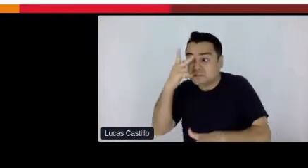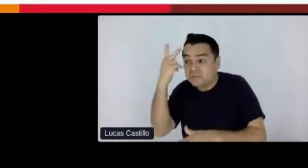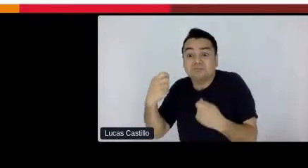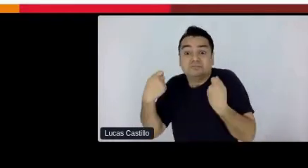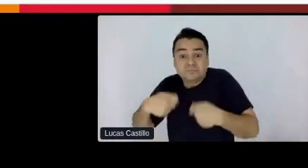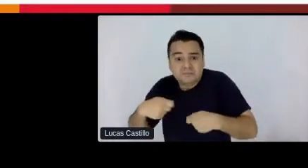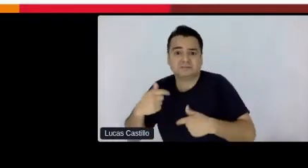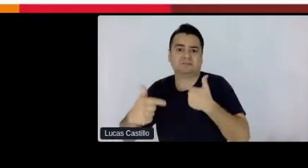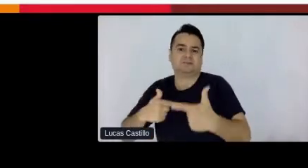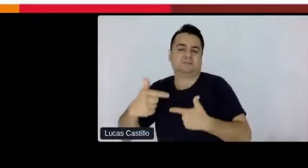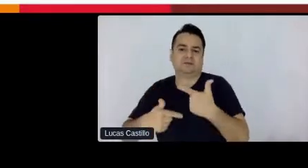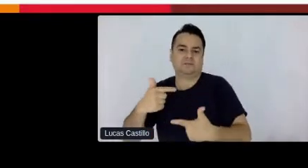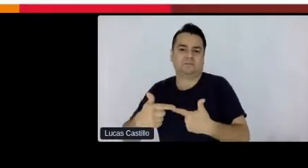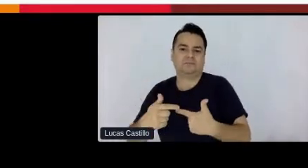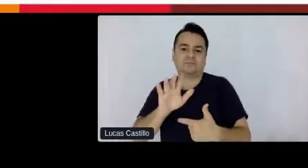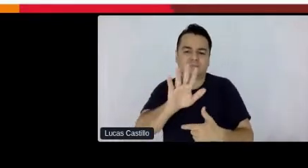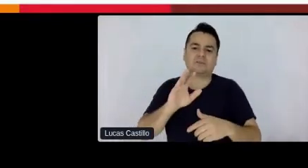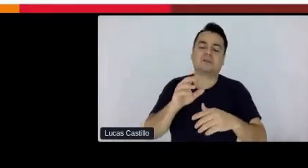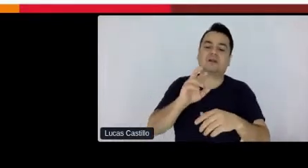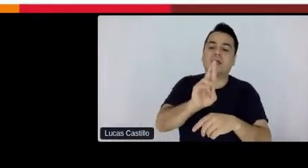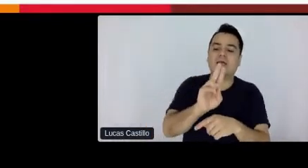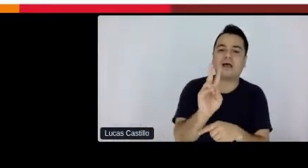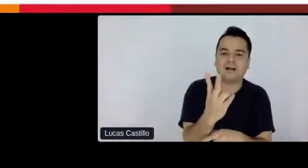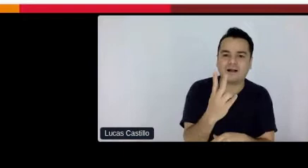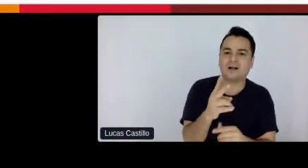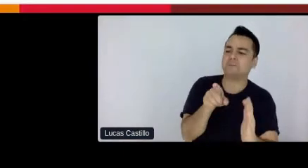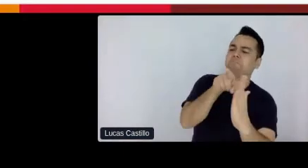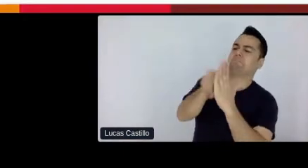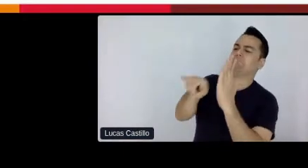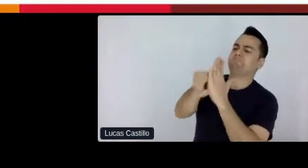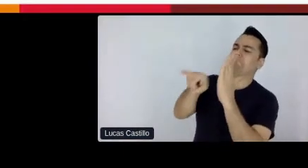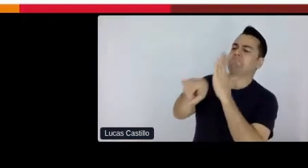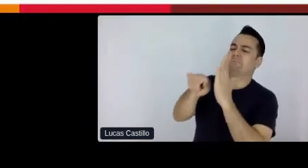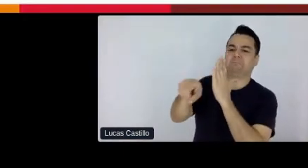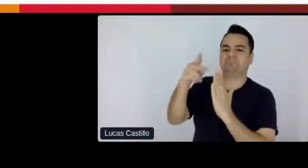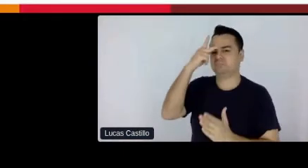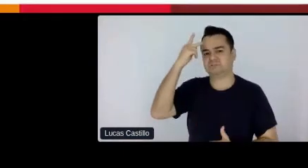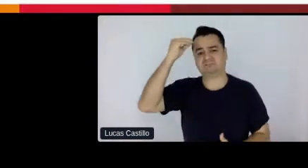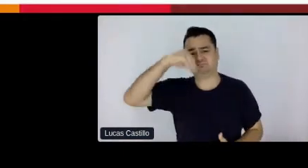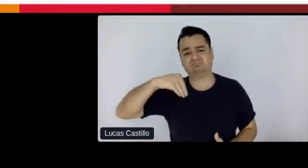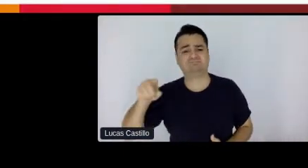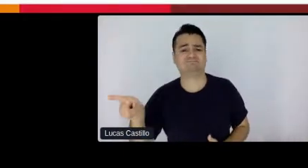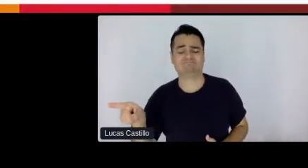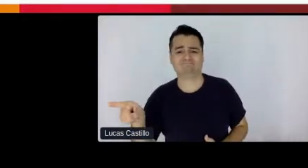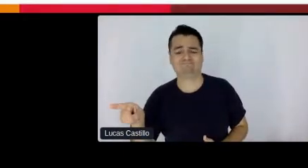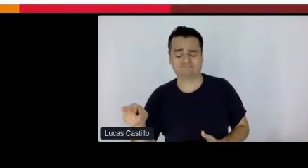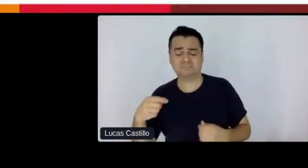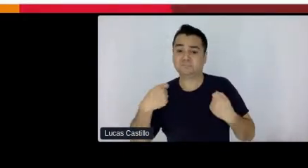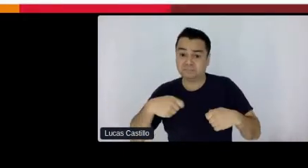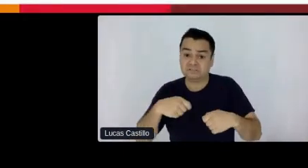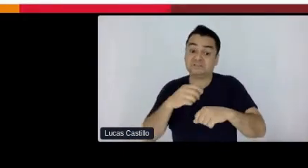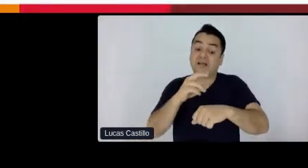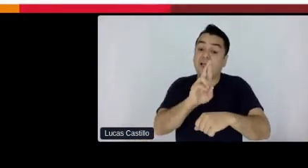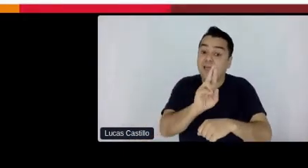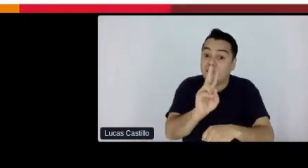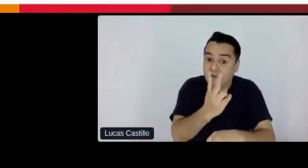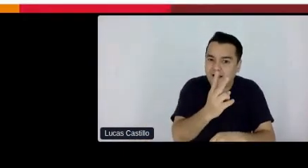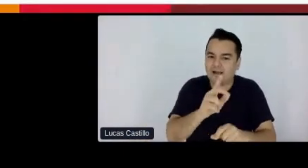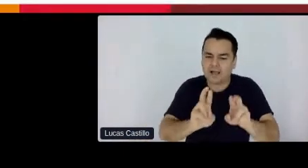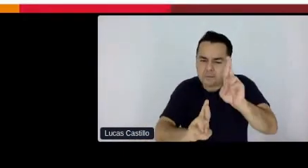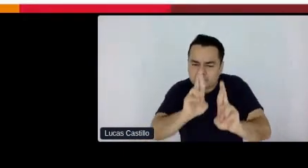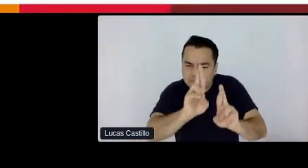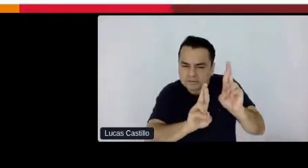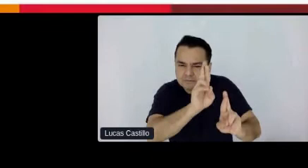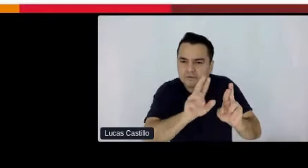né? Então, a gente preparar as pessoas que vão participar do processo, participar da condução do processo seletivo é